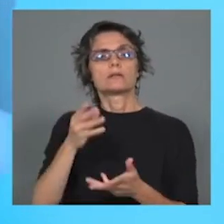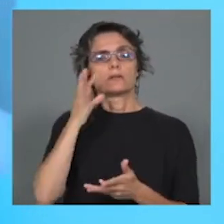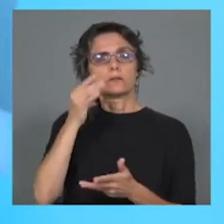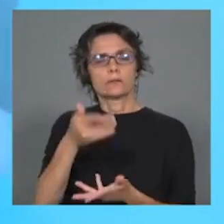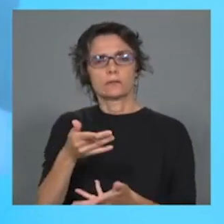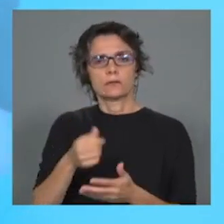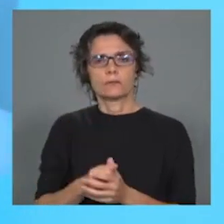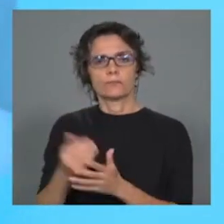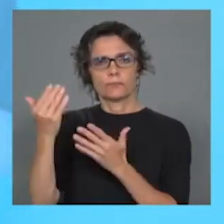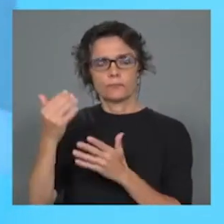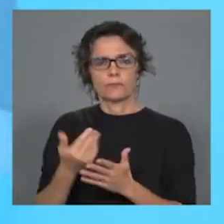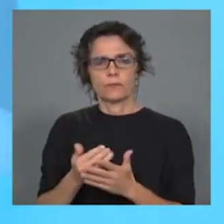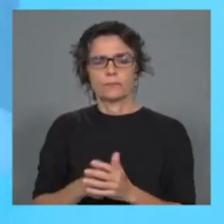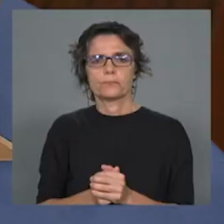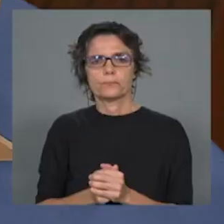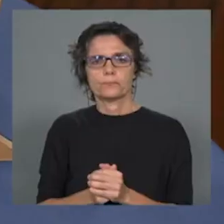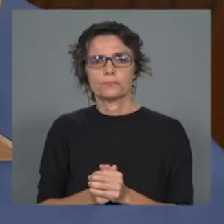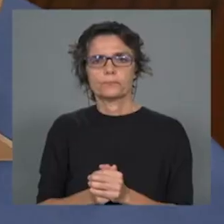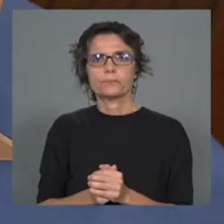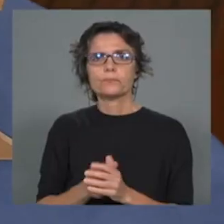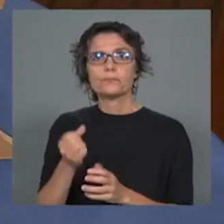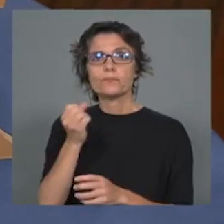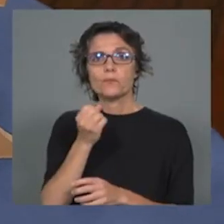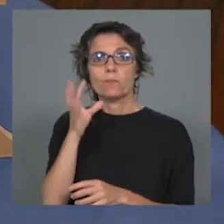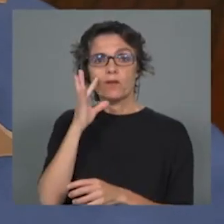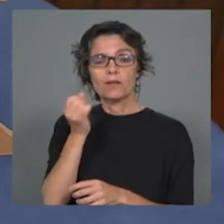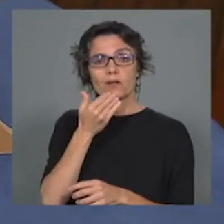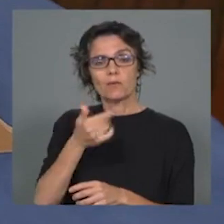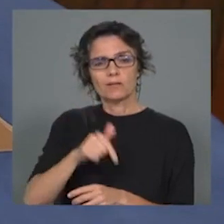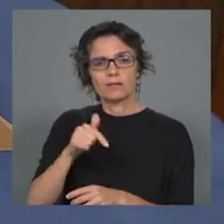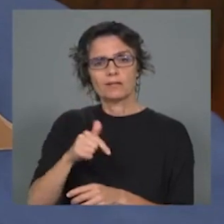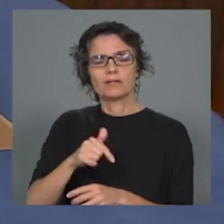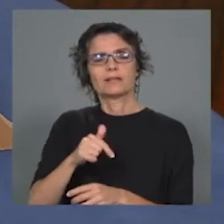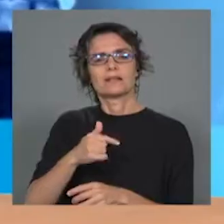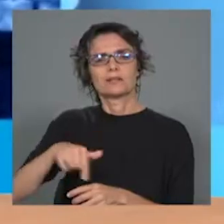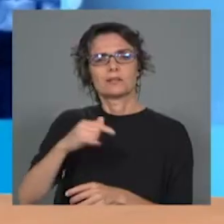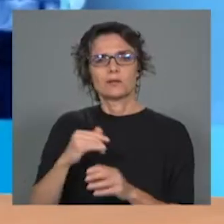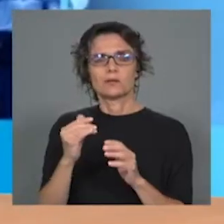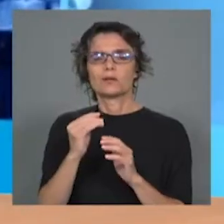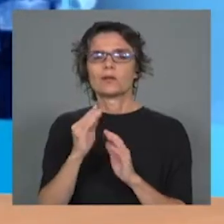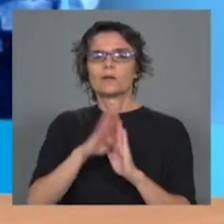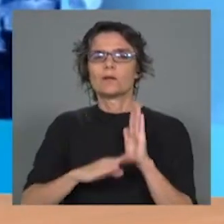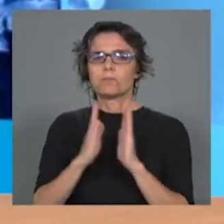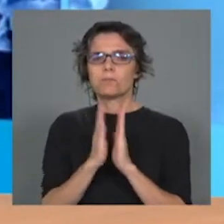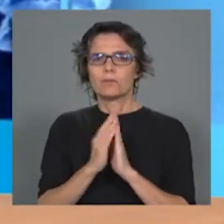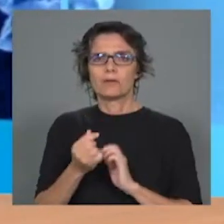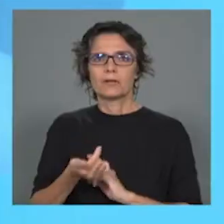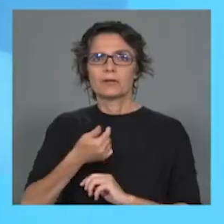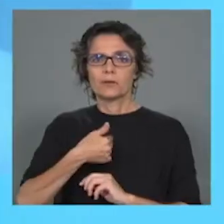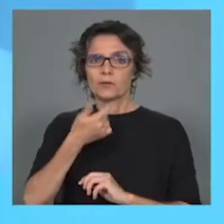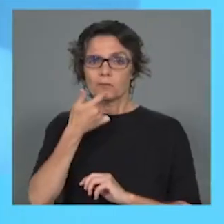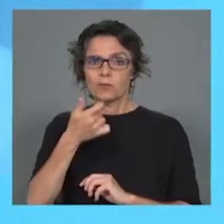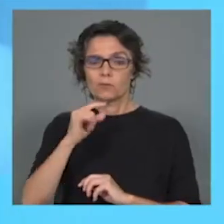Boa tarde, Alfreda Fonseca. Obrigado por estar aqui entre nós, no programa Eclésia. O que é que vai acontecer mais logo?